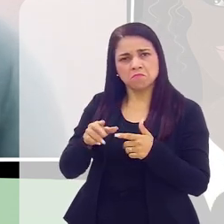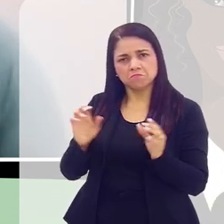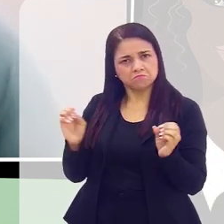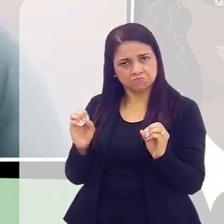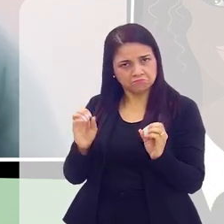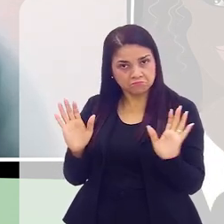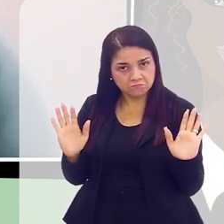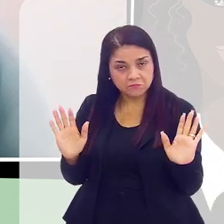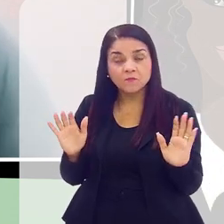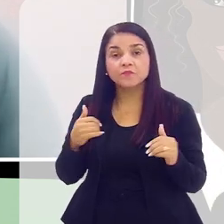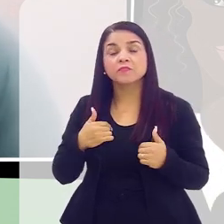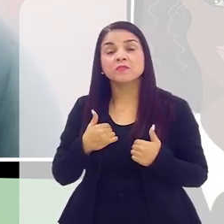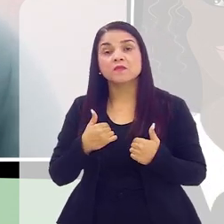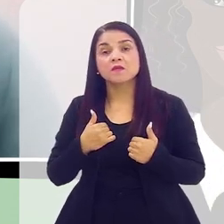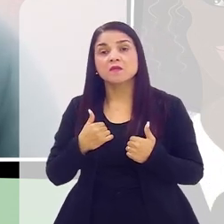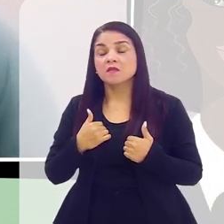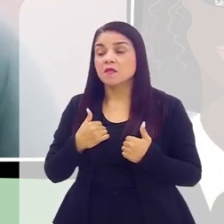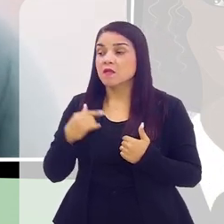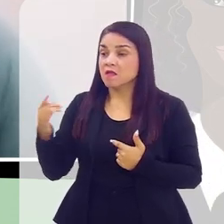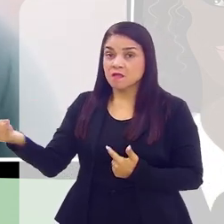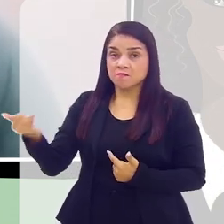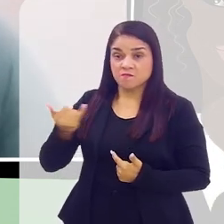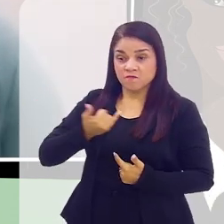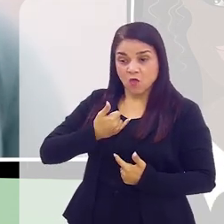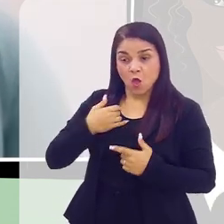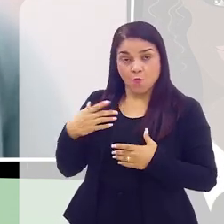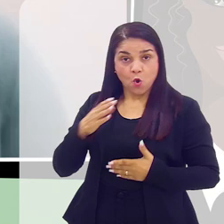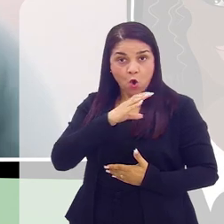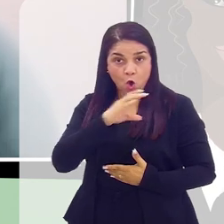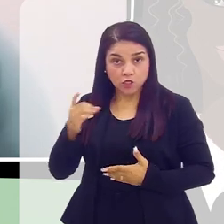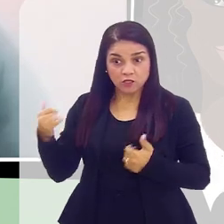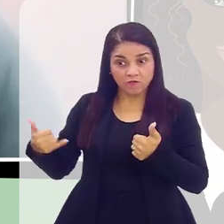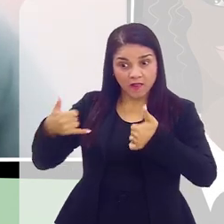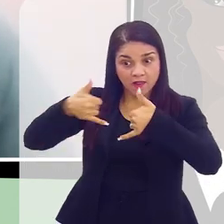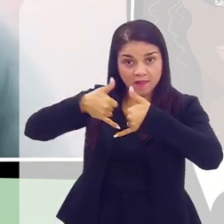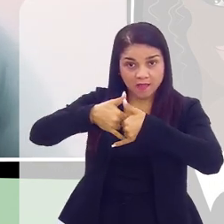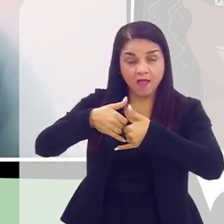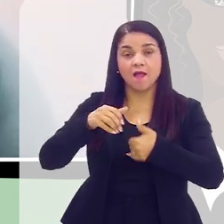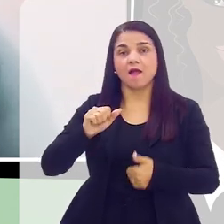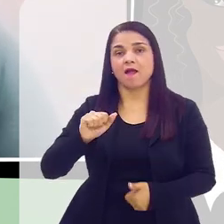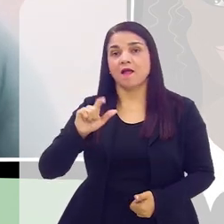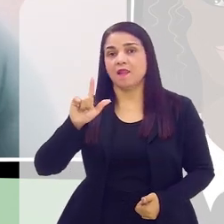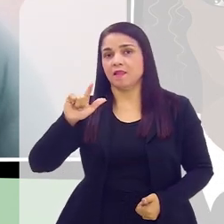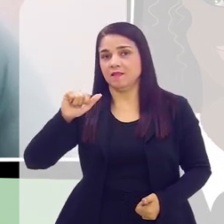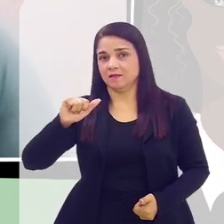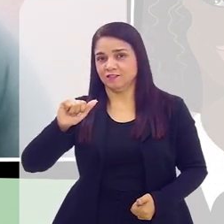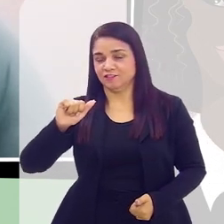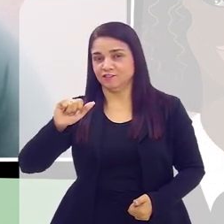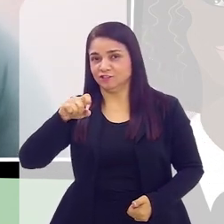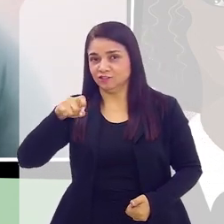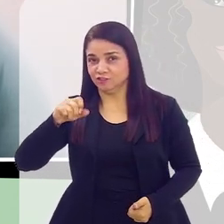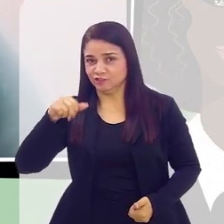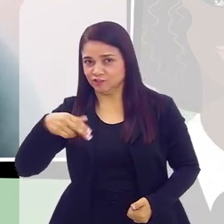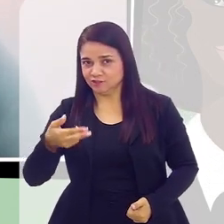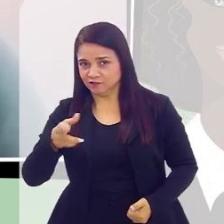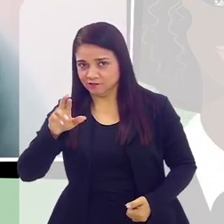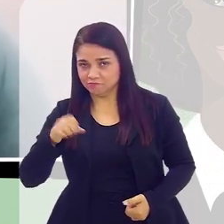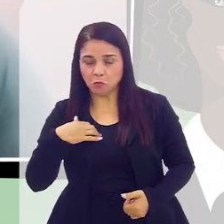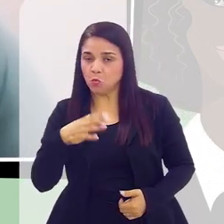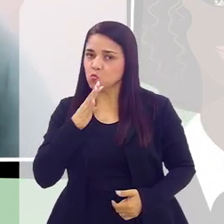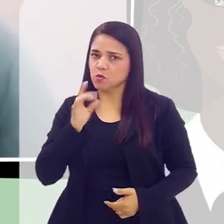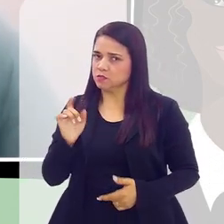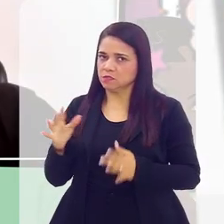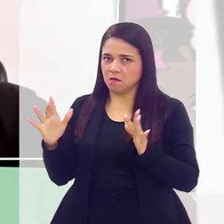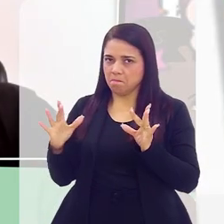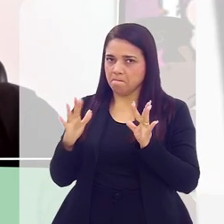nenhum problema em fazer isso. E aí ela falou assim, meu coordenador vai te ligar. E aí o Alexandre entrou em contato comigo, eu não o conhecia